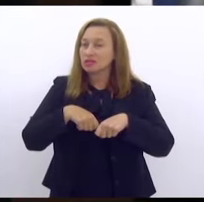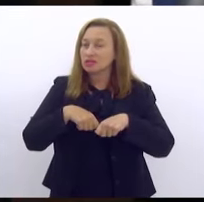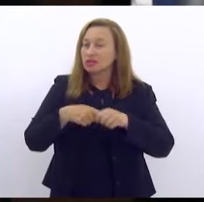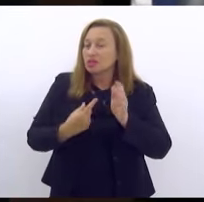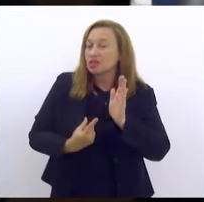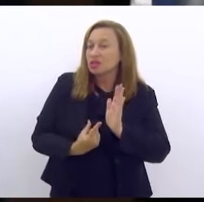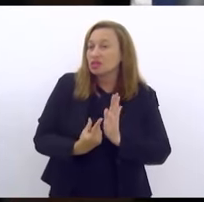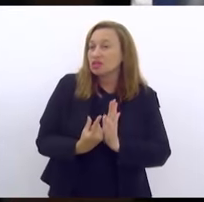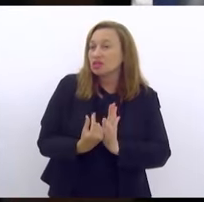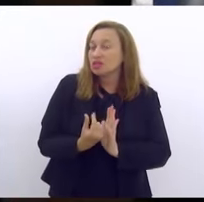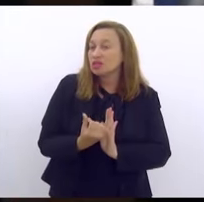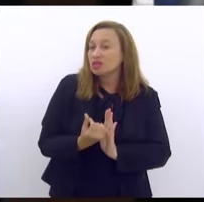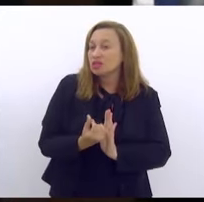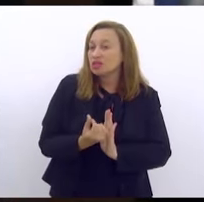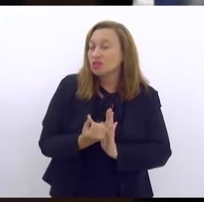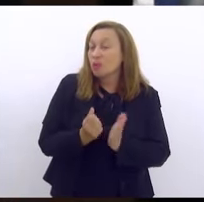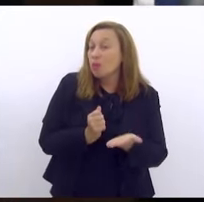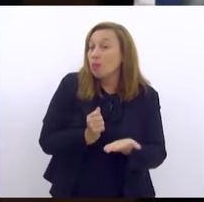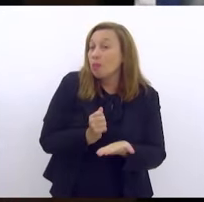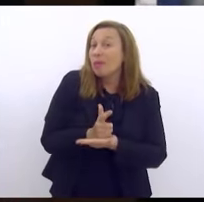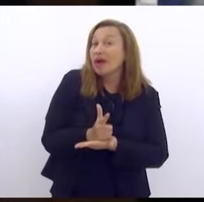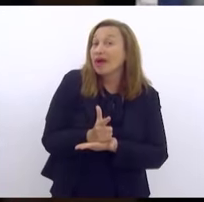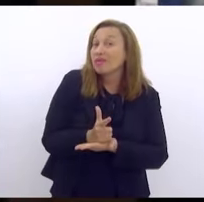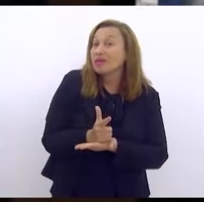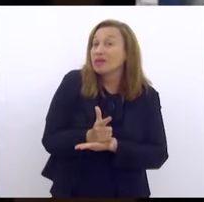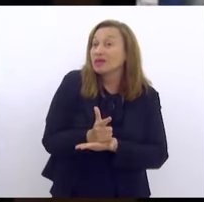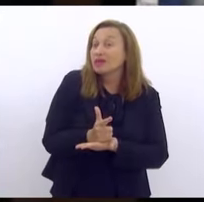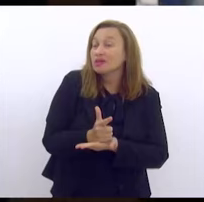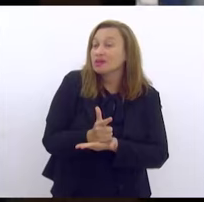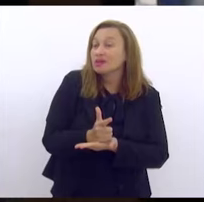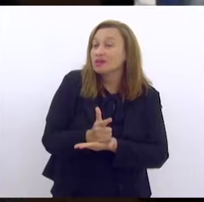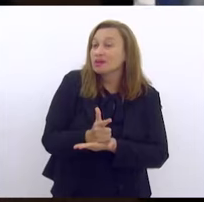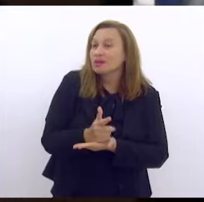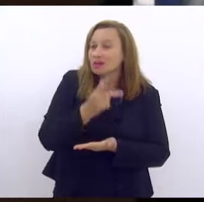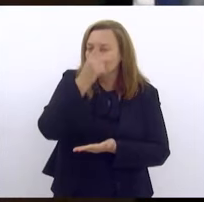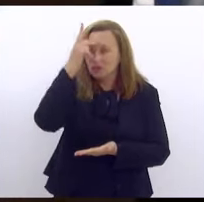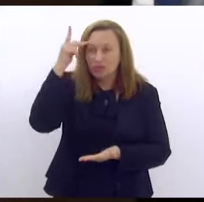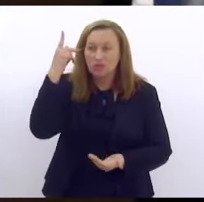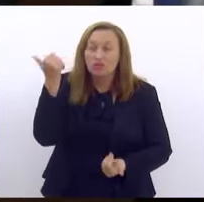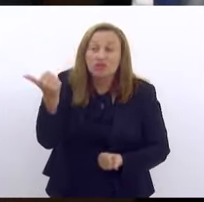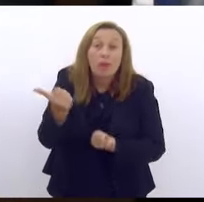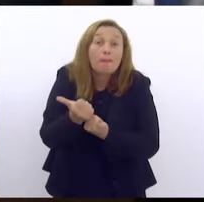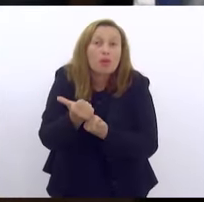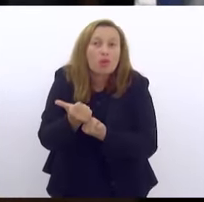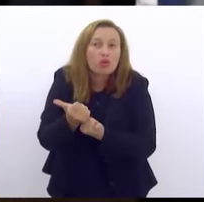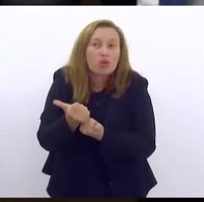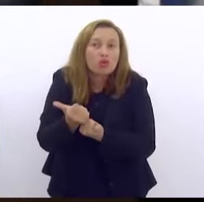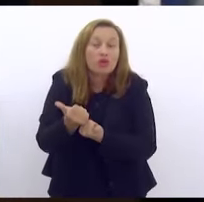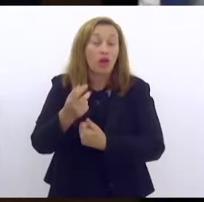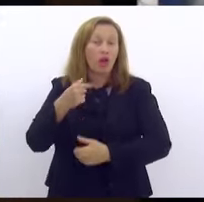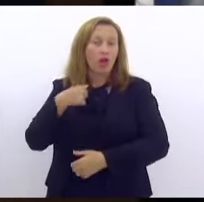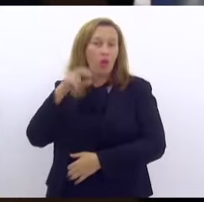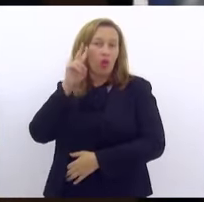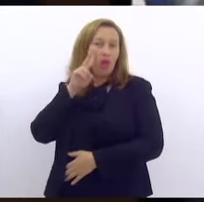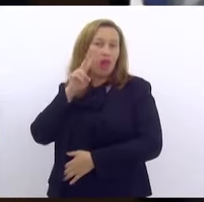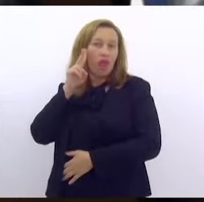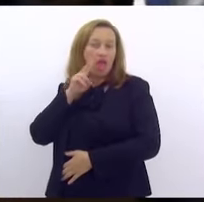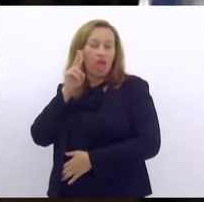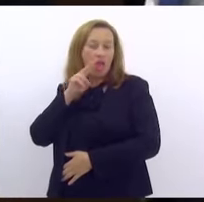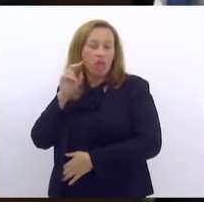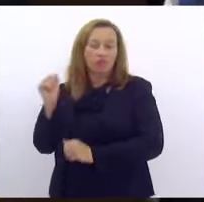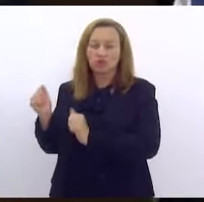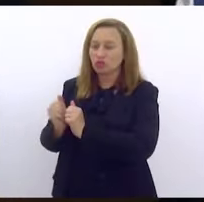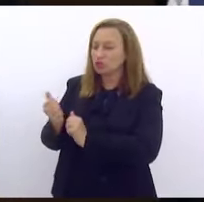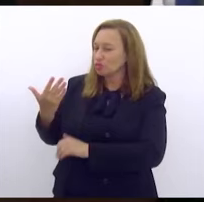receita, como o pagamento do pessoal de apoio. E aqui eu me lembro, na presença dos meus